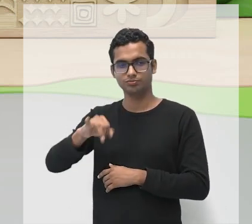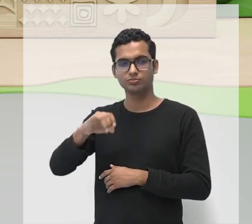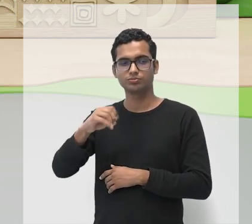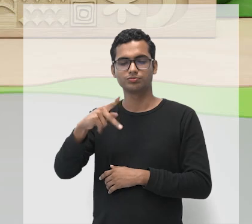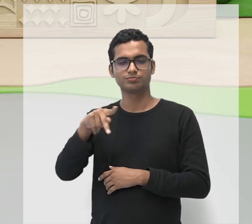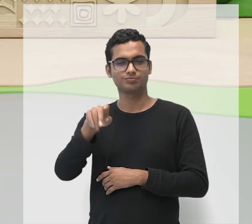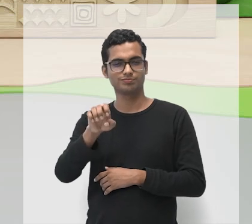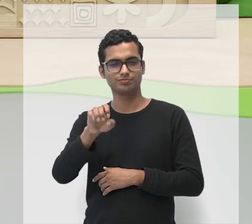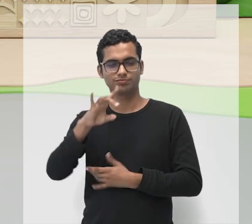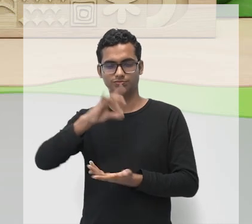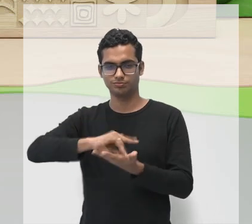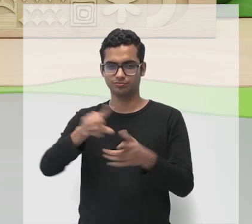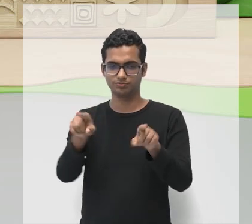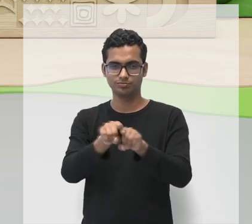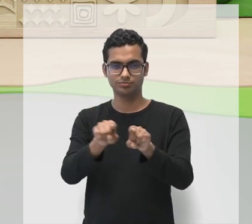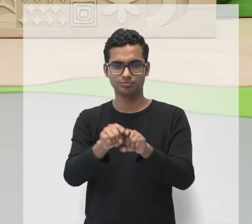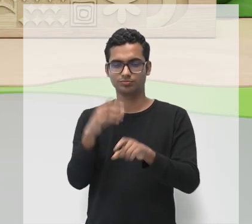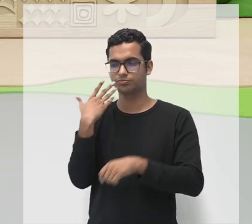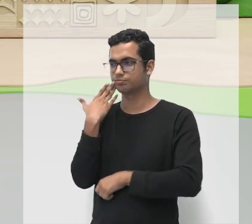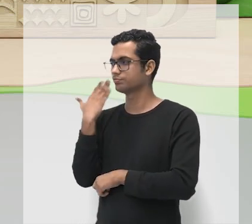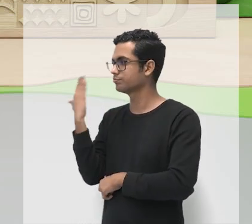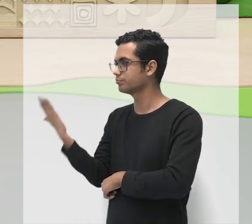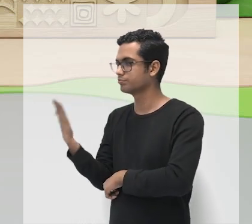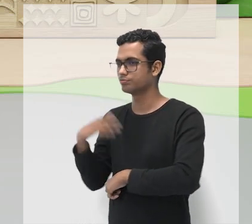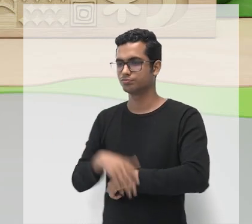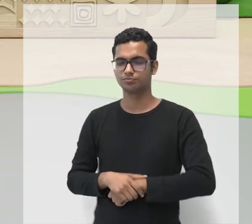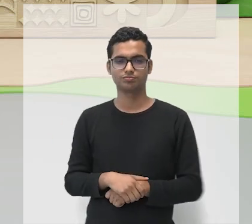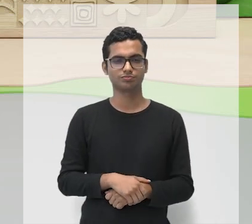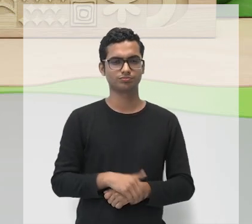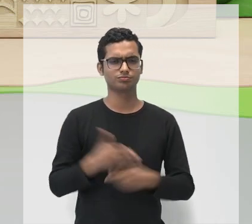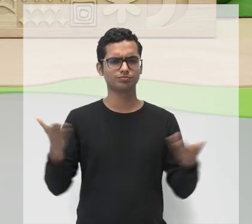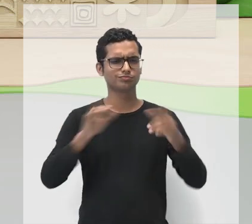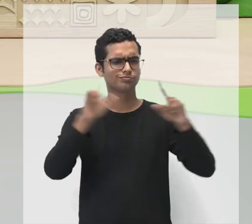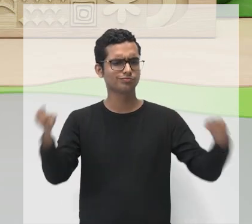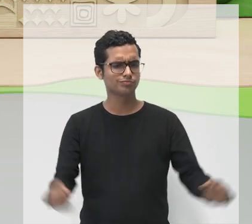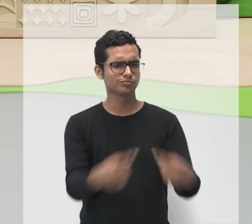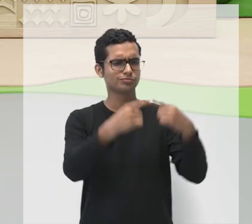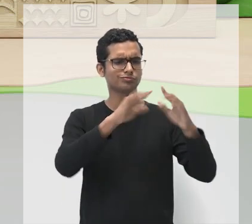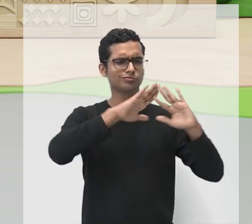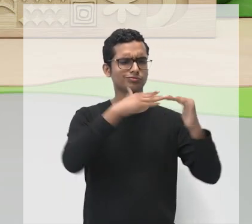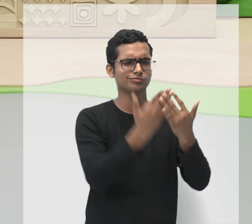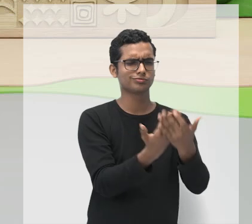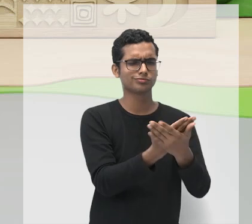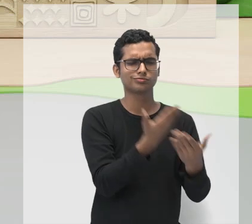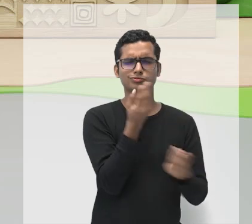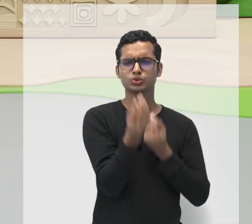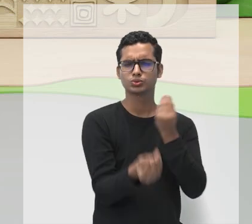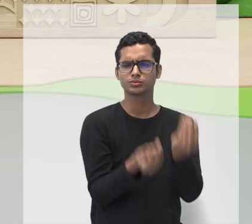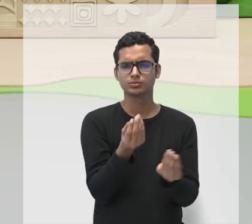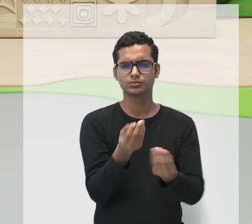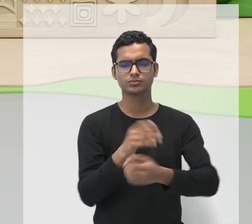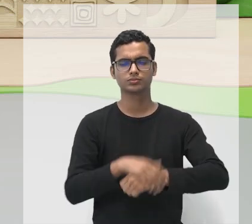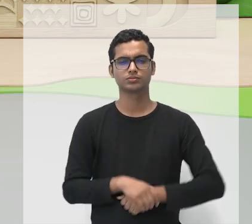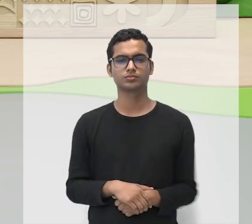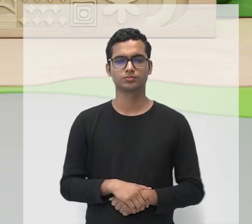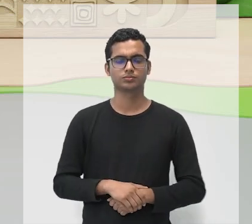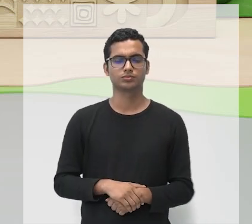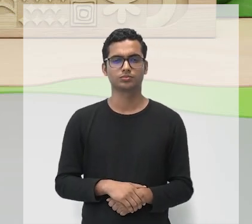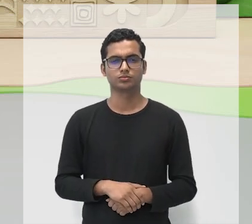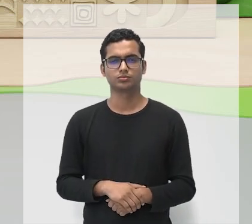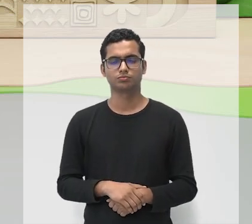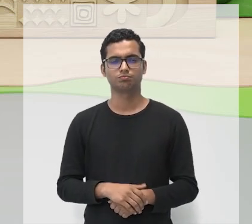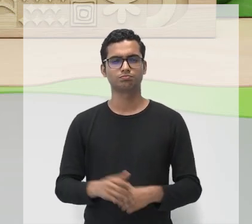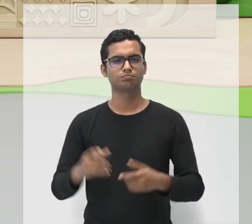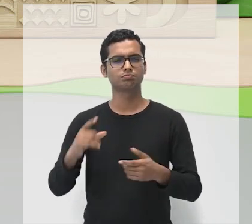distúrbio, que tem esse problema. E qual é a relação com a escola, né? Com a comunidade escolar, com a vivência escolar, o